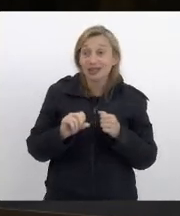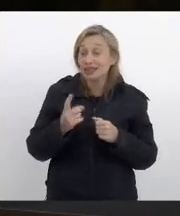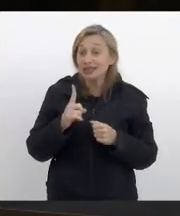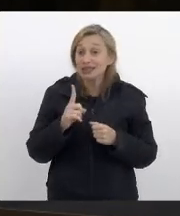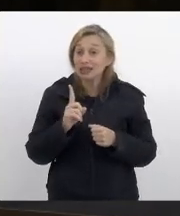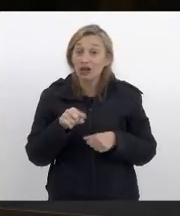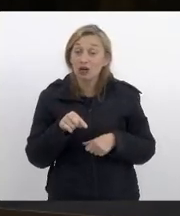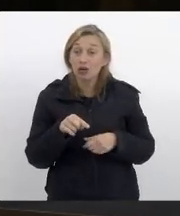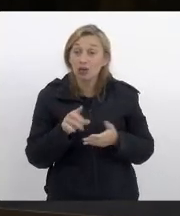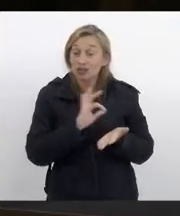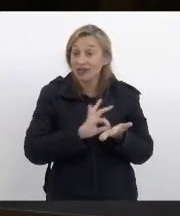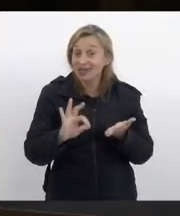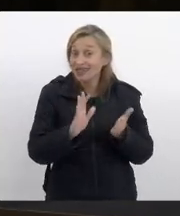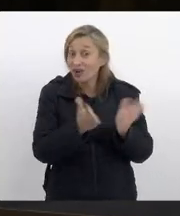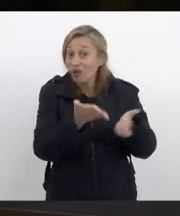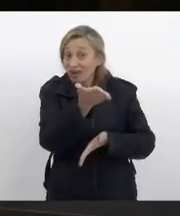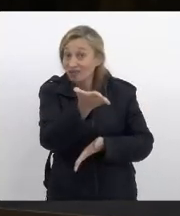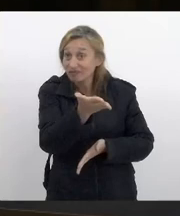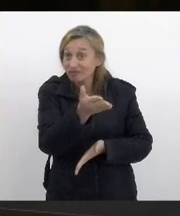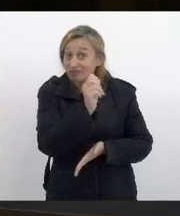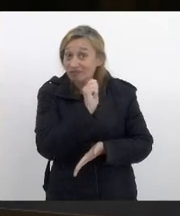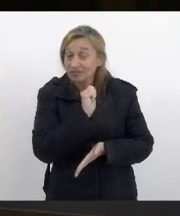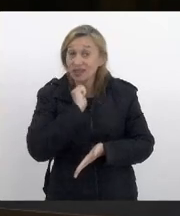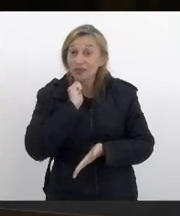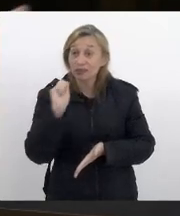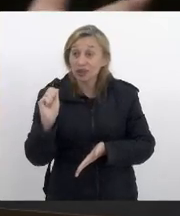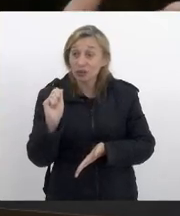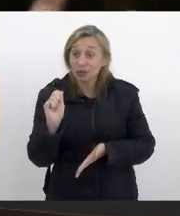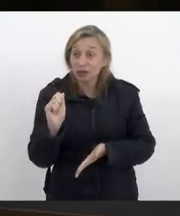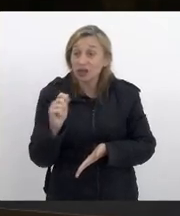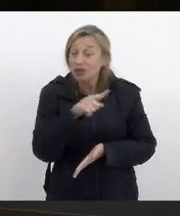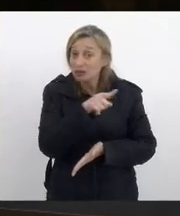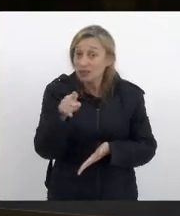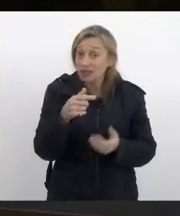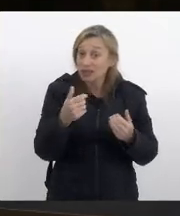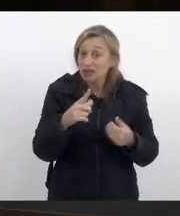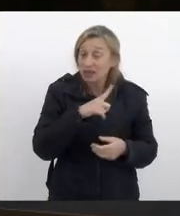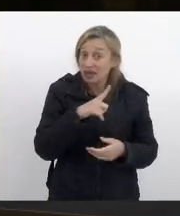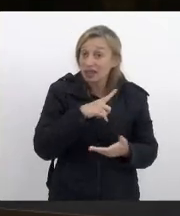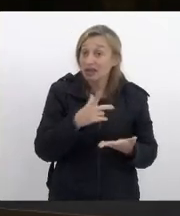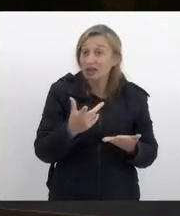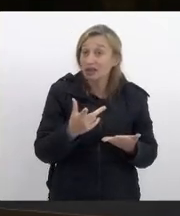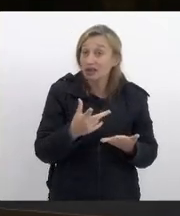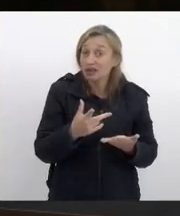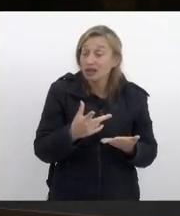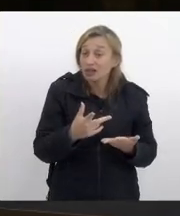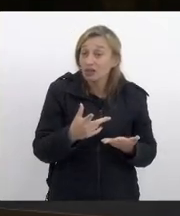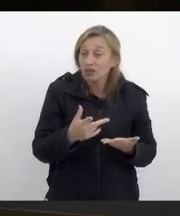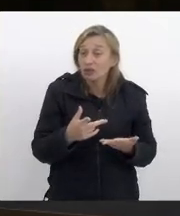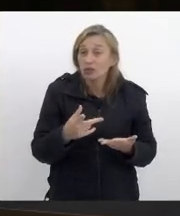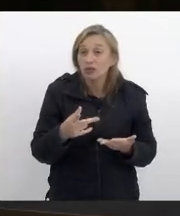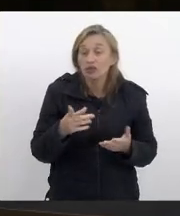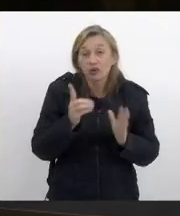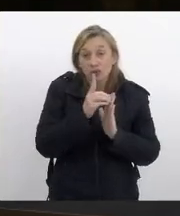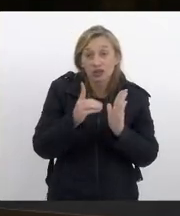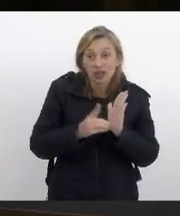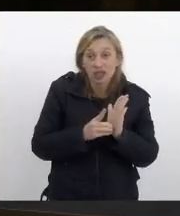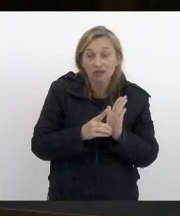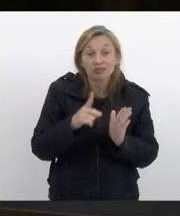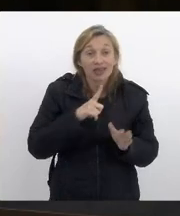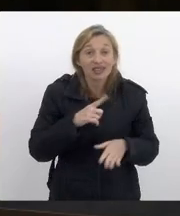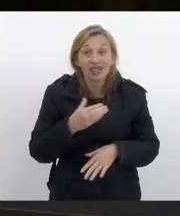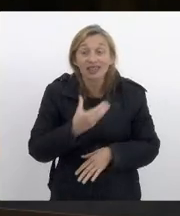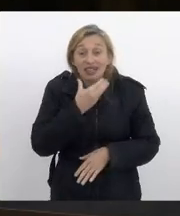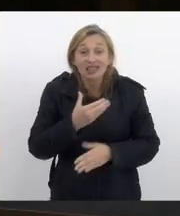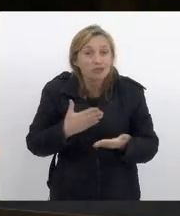regime a gente assina agora, em abril. E vocês têm até esse, como foi o decreto, a gente tem até dezembro